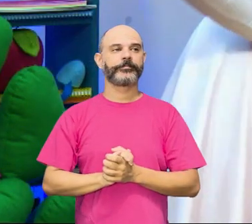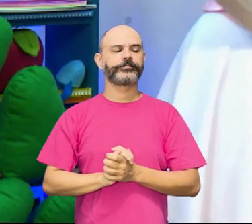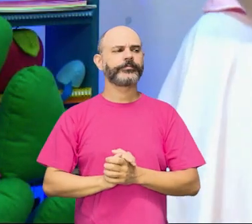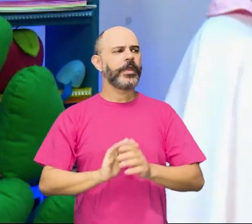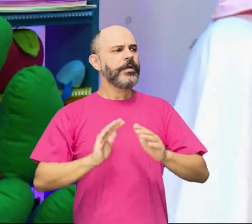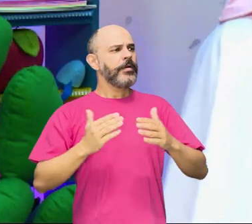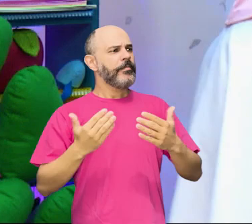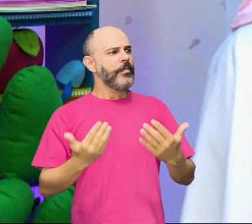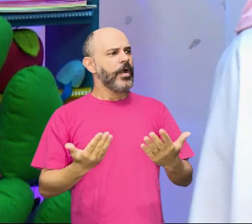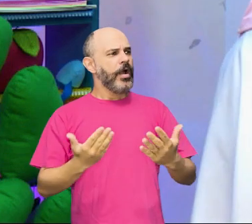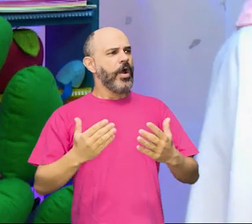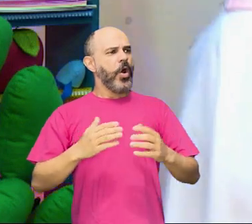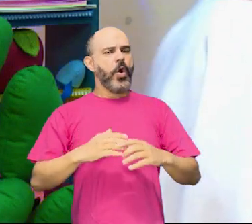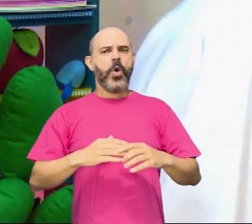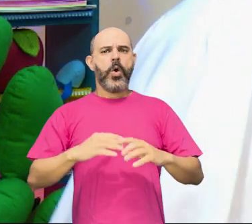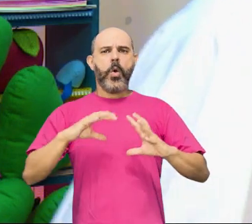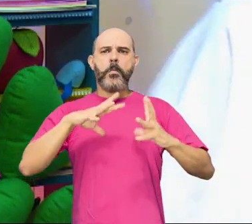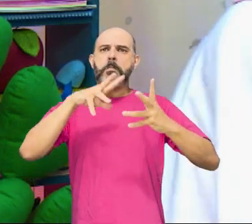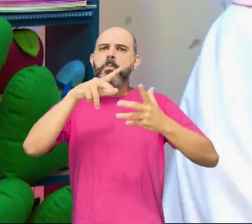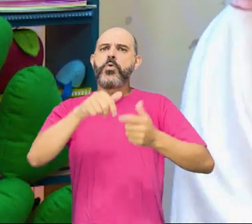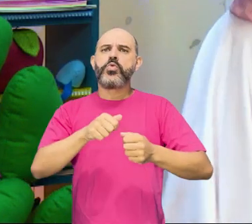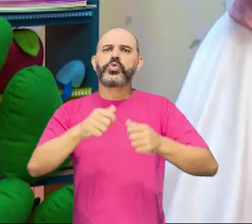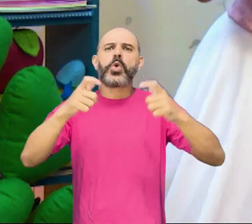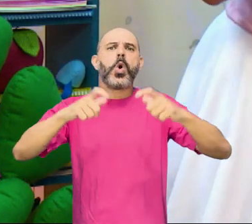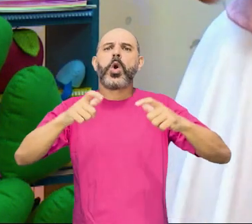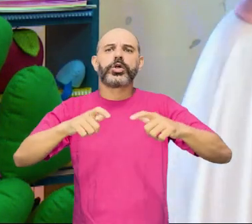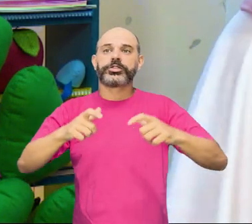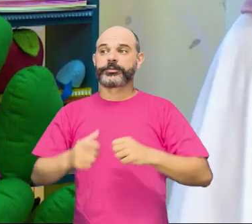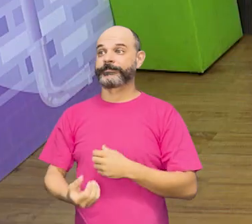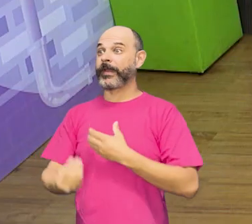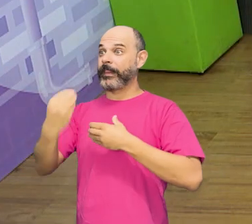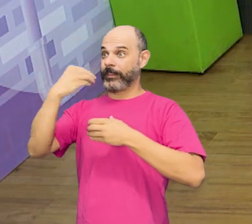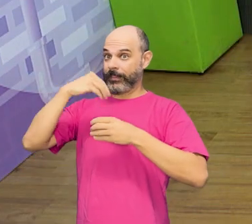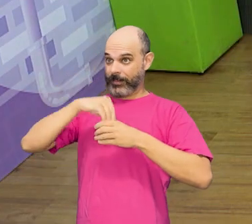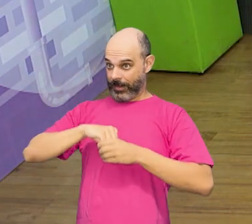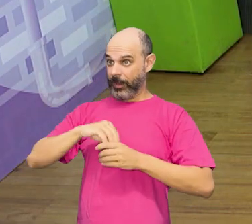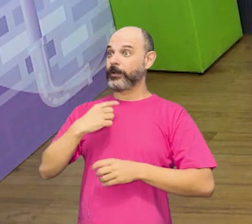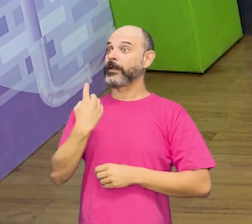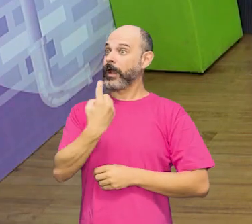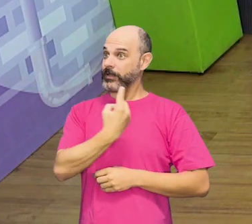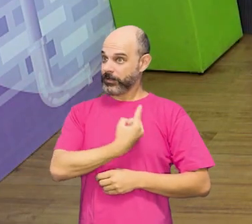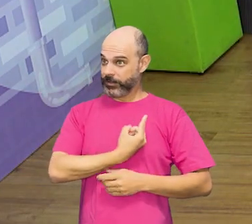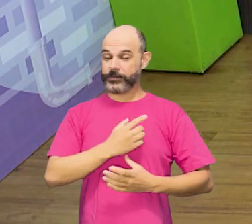Mas onde fica esse mundo? Dentro da gente.